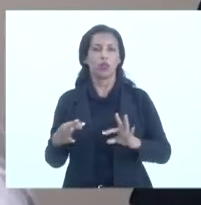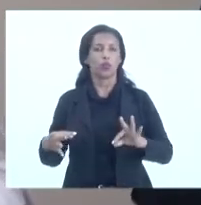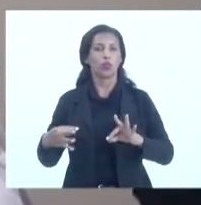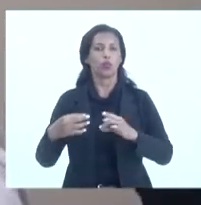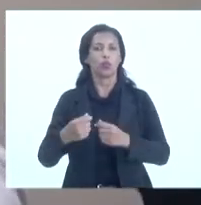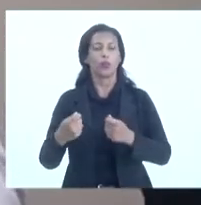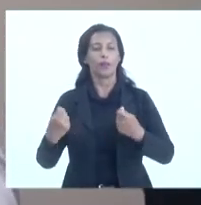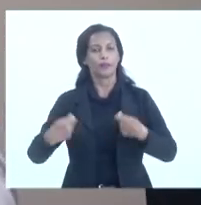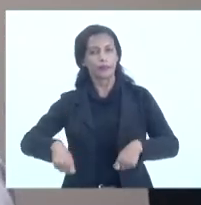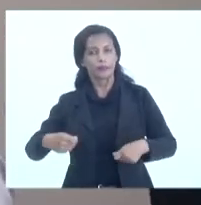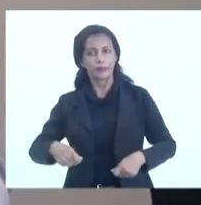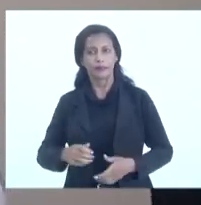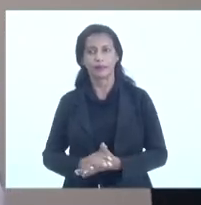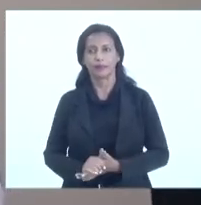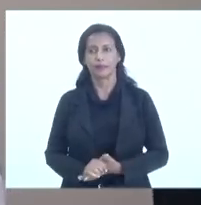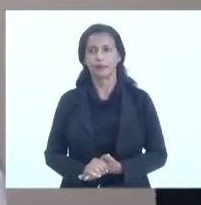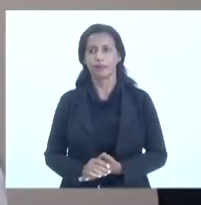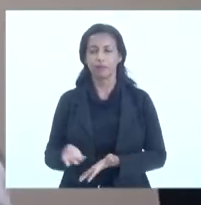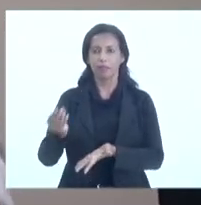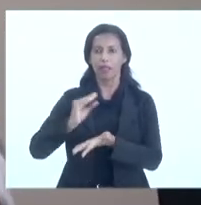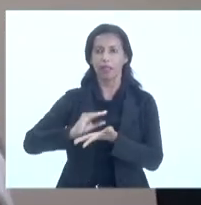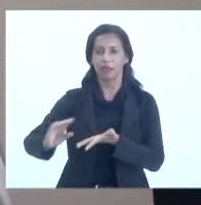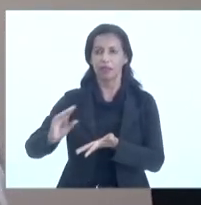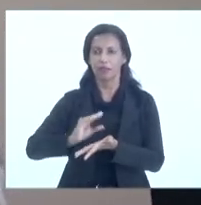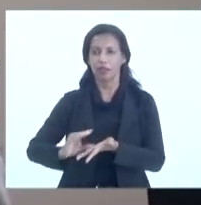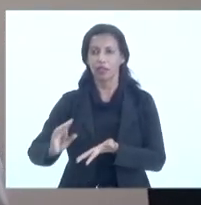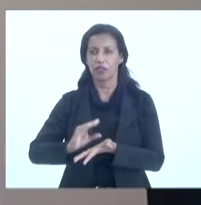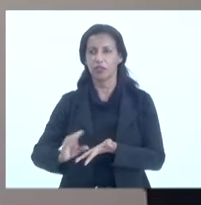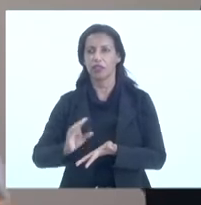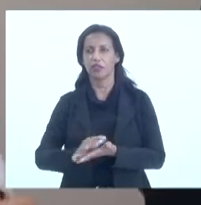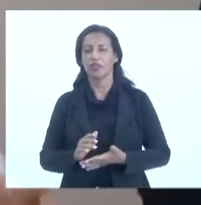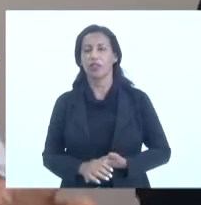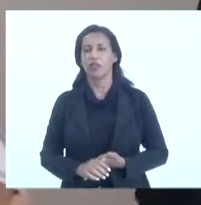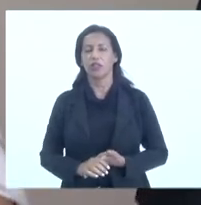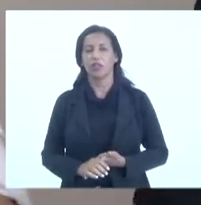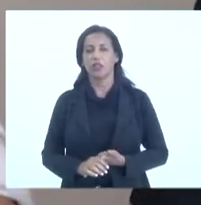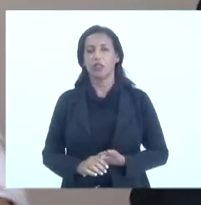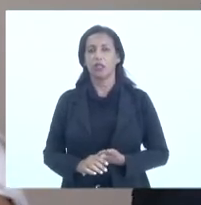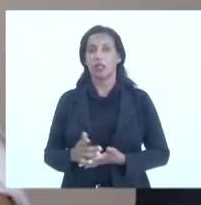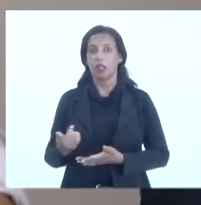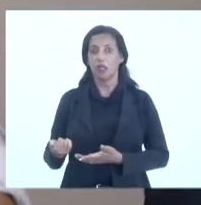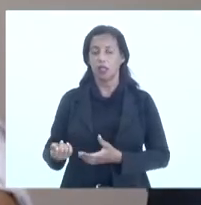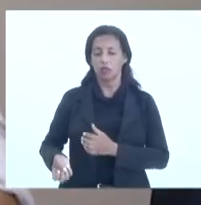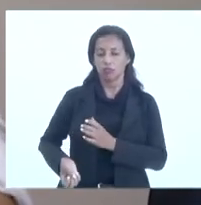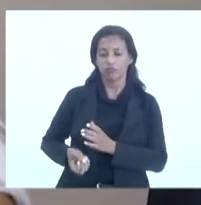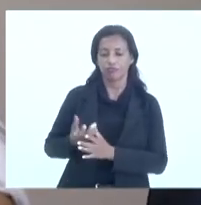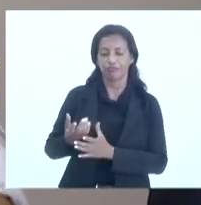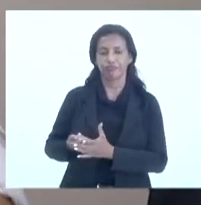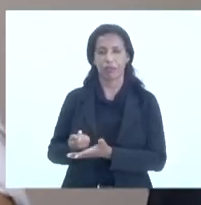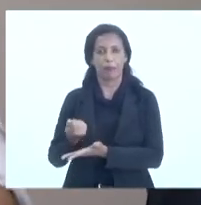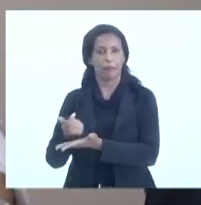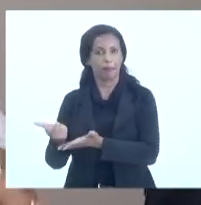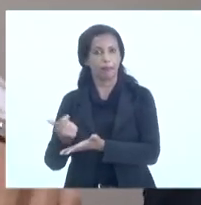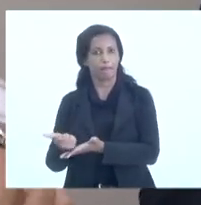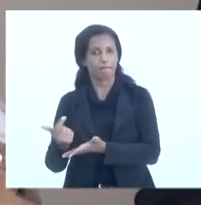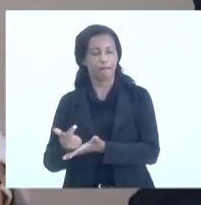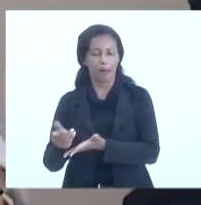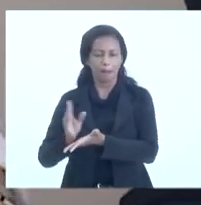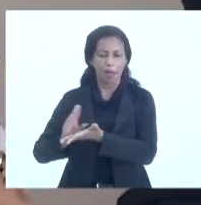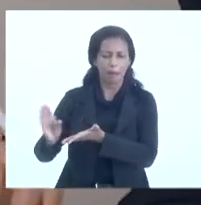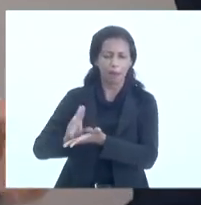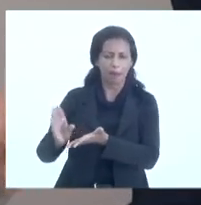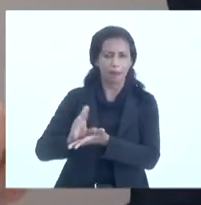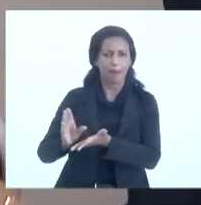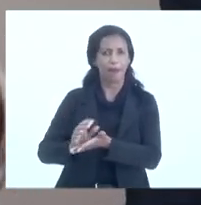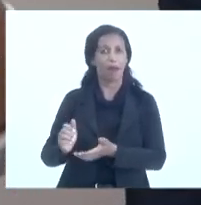royalty ser utilizado para investimentos em ações que geravam um custeio muito grande. Na verdade, eram investimentos de pequena